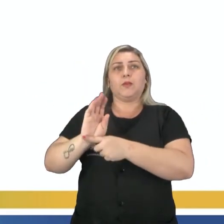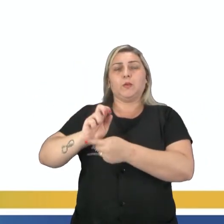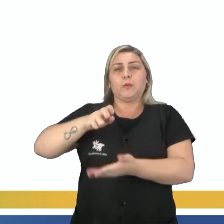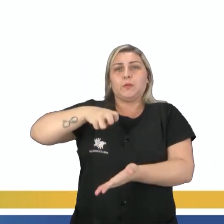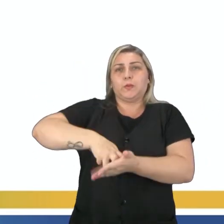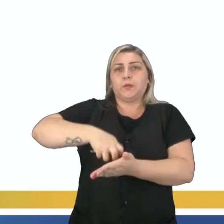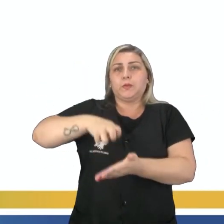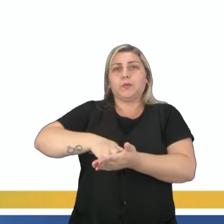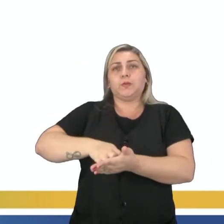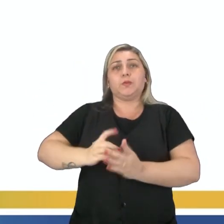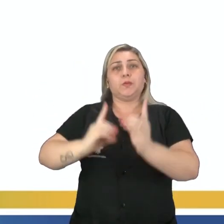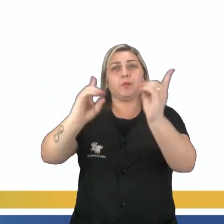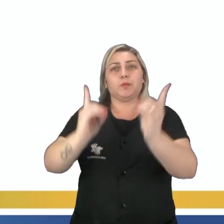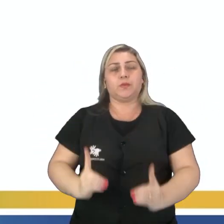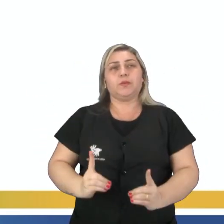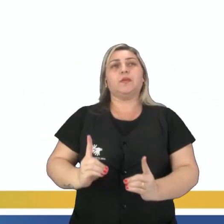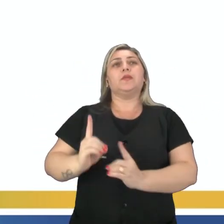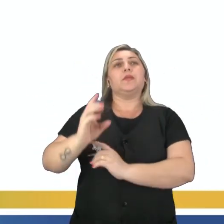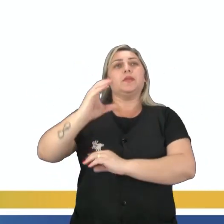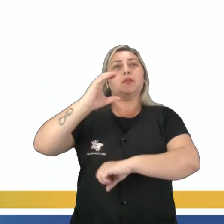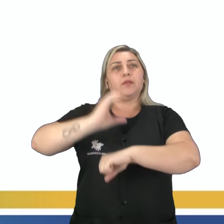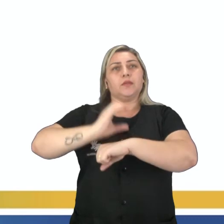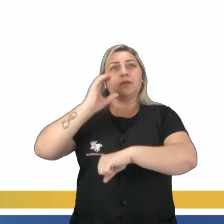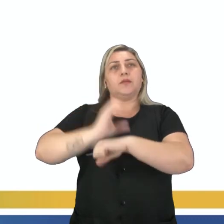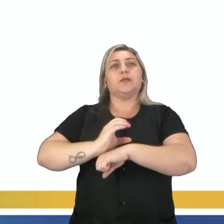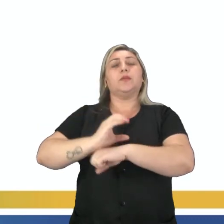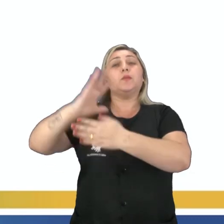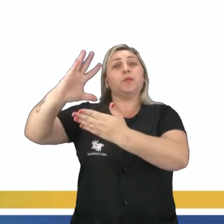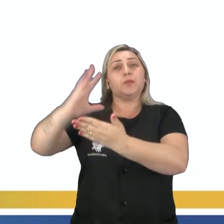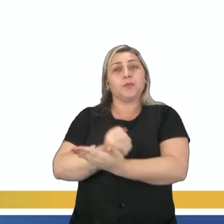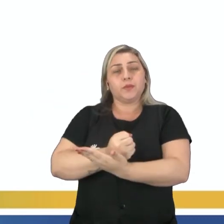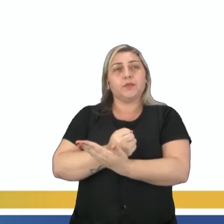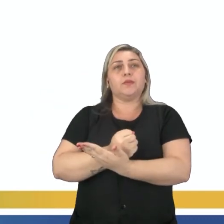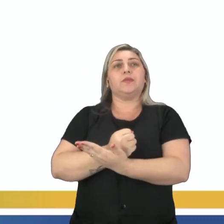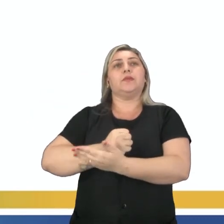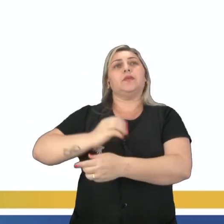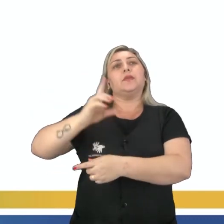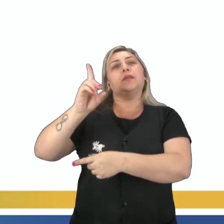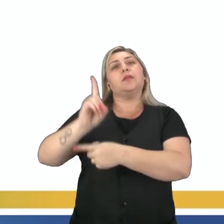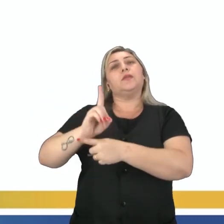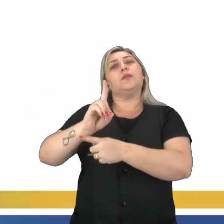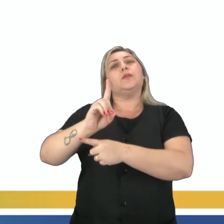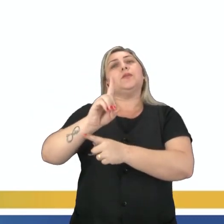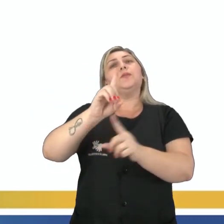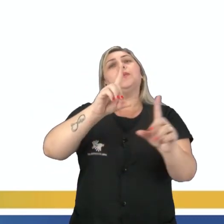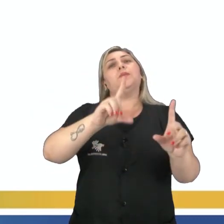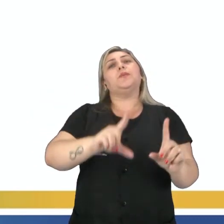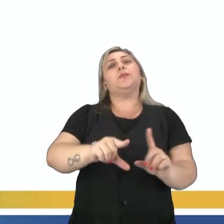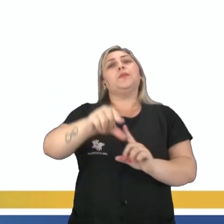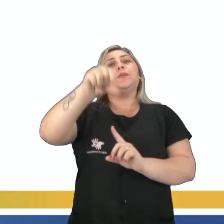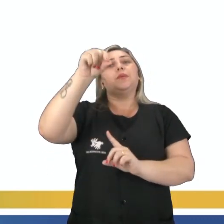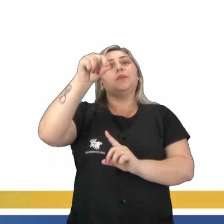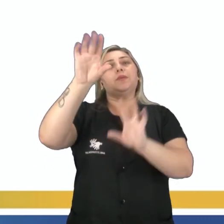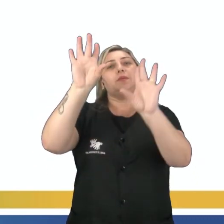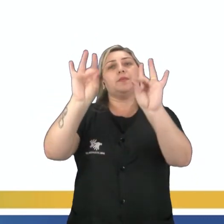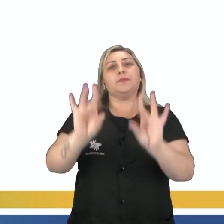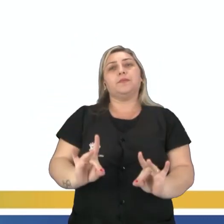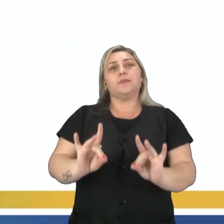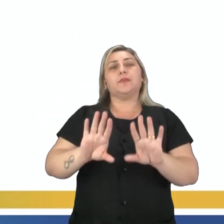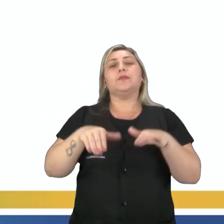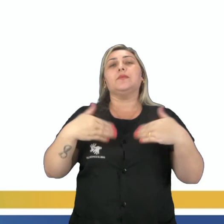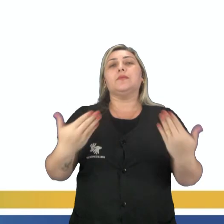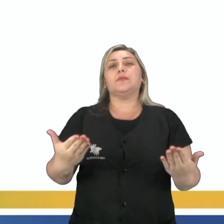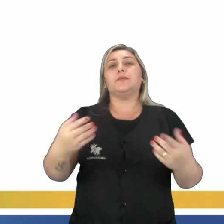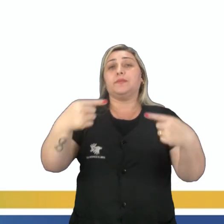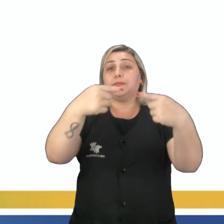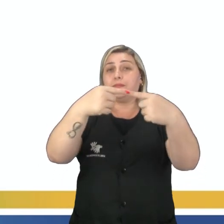um castigo divino. Letra C, um sinal de salvação. Ou letra D, um privilégio. Então, pessoal,